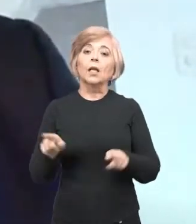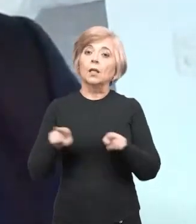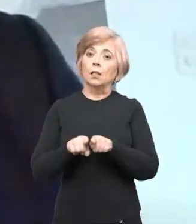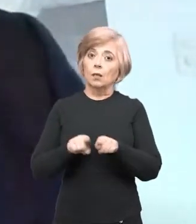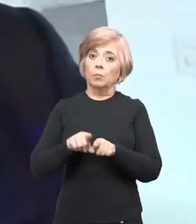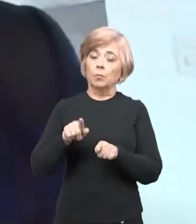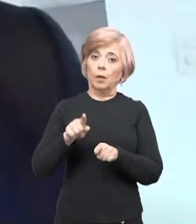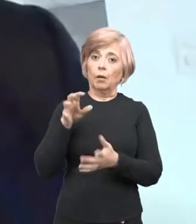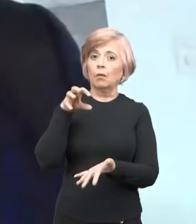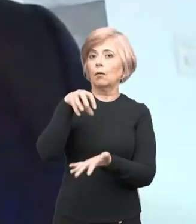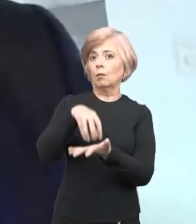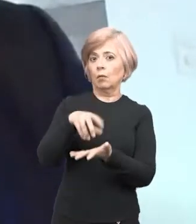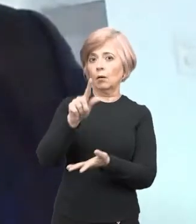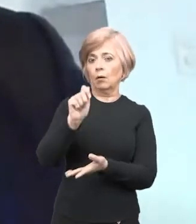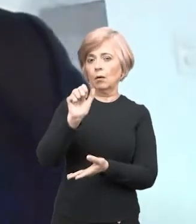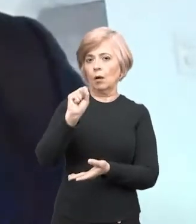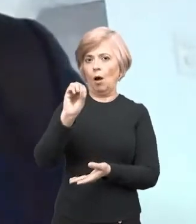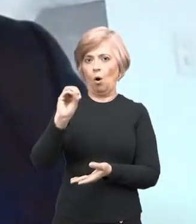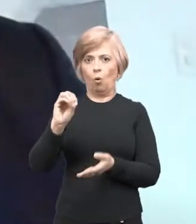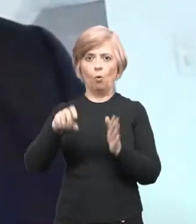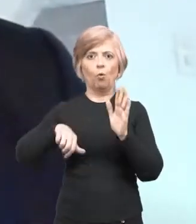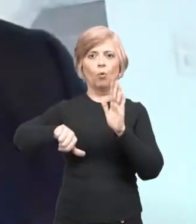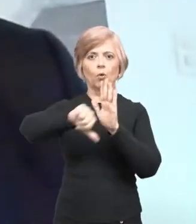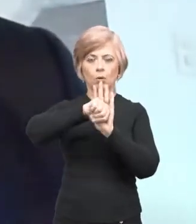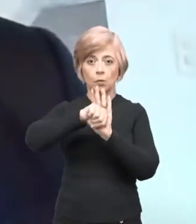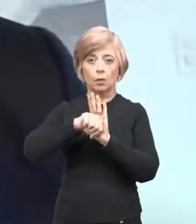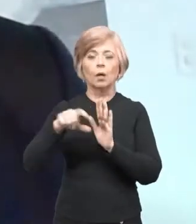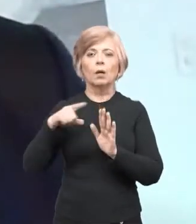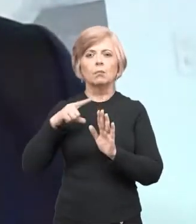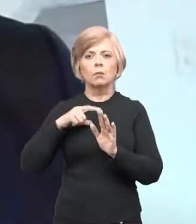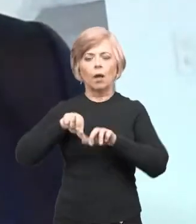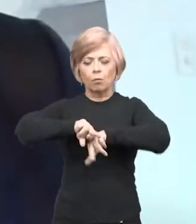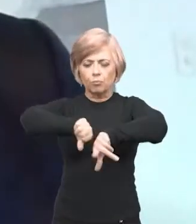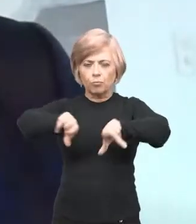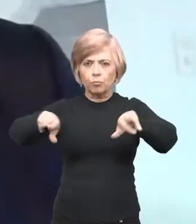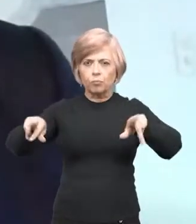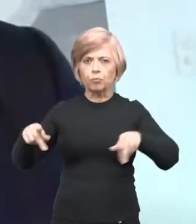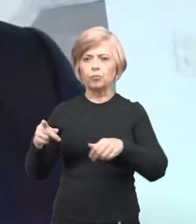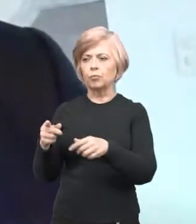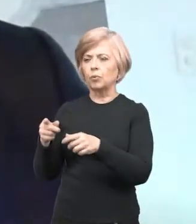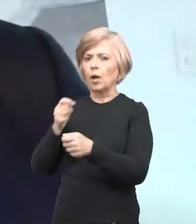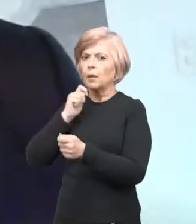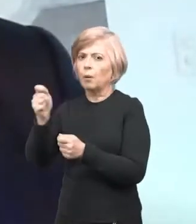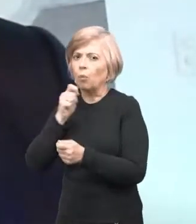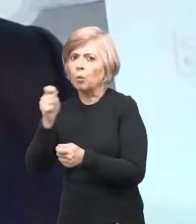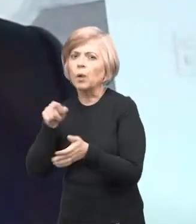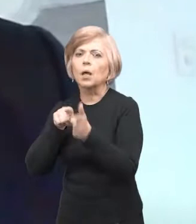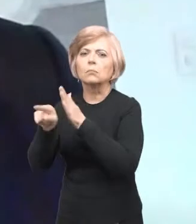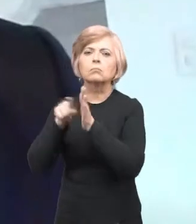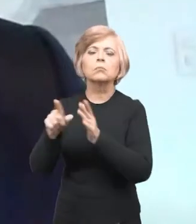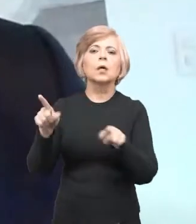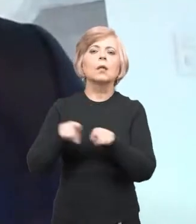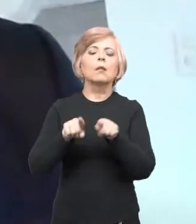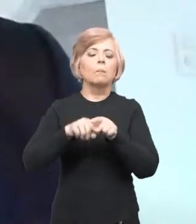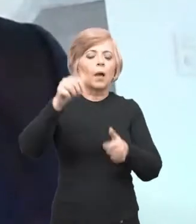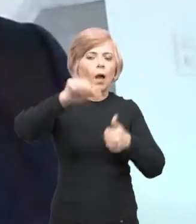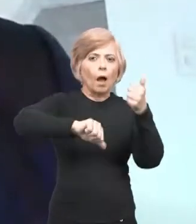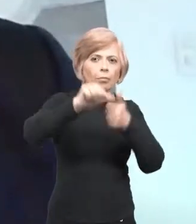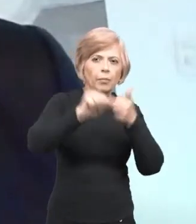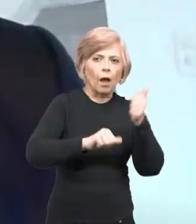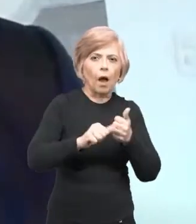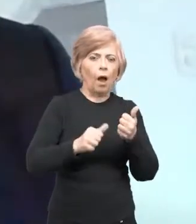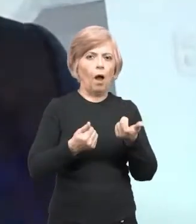é responsável pelos atos de investigação, como coleta de depoimentos, análise de material probatório arrecadado em eventuais